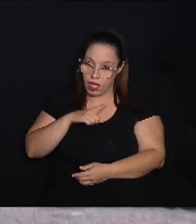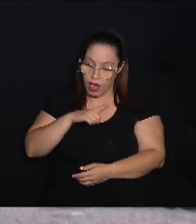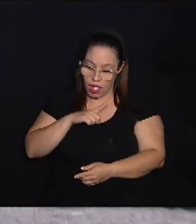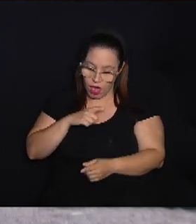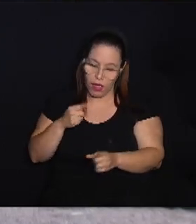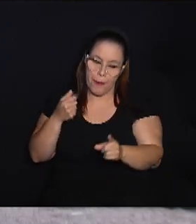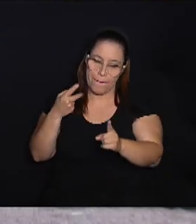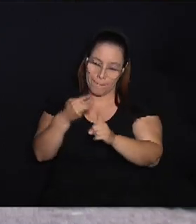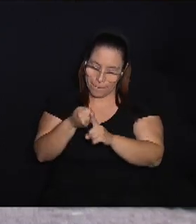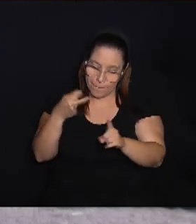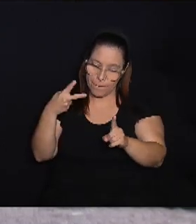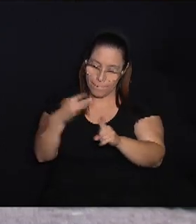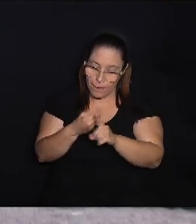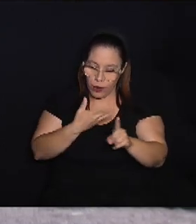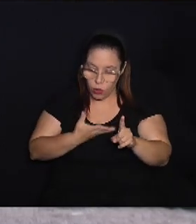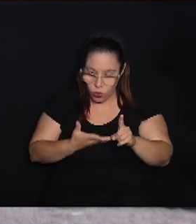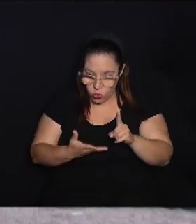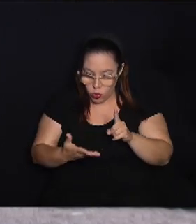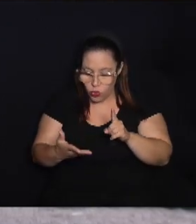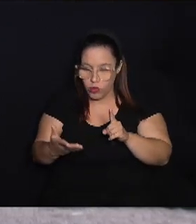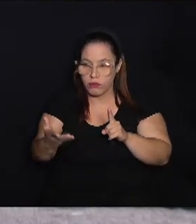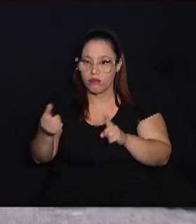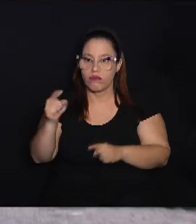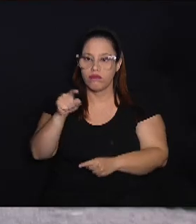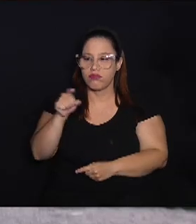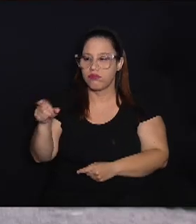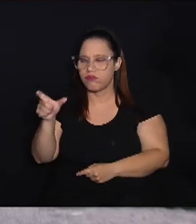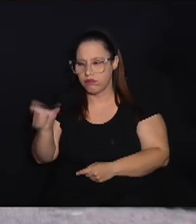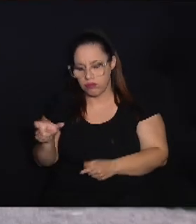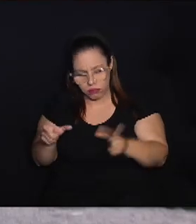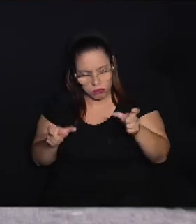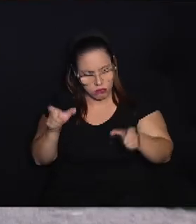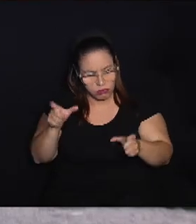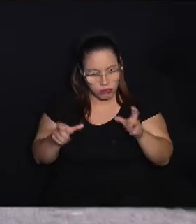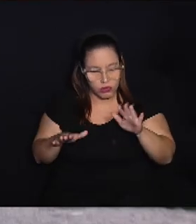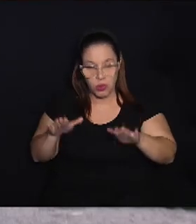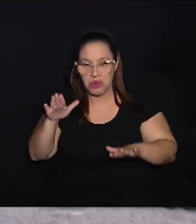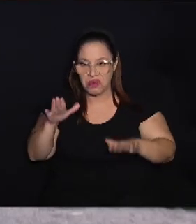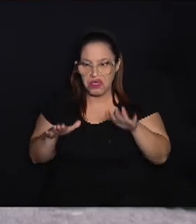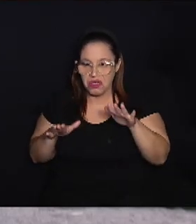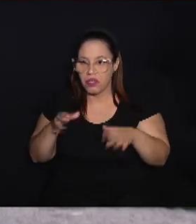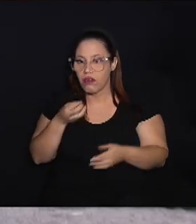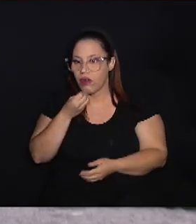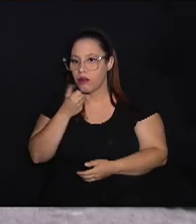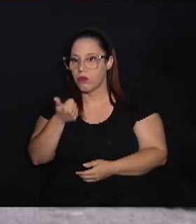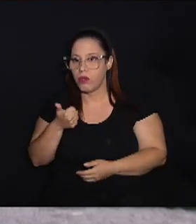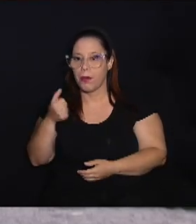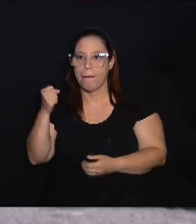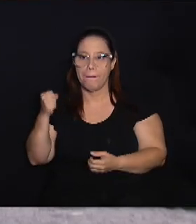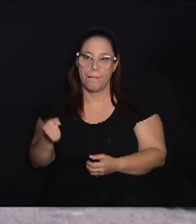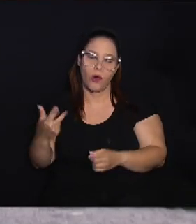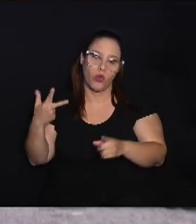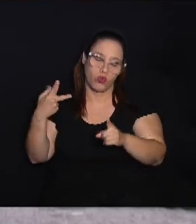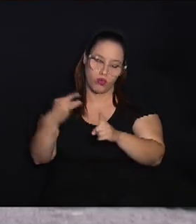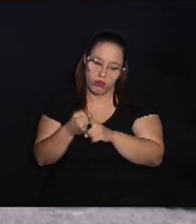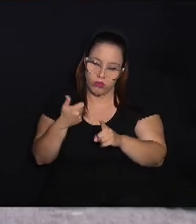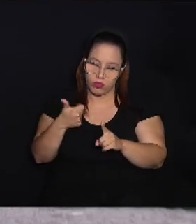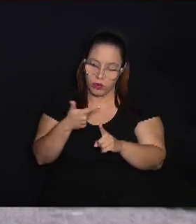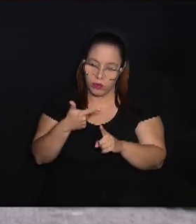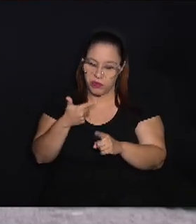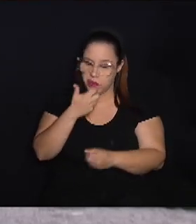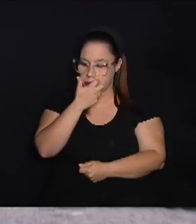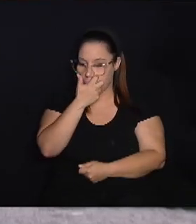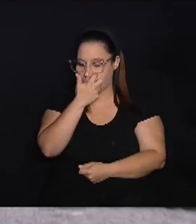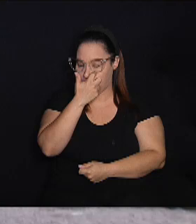continua sendo ofertada e para aquelas pessoas que estão no prazo aí, né, com um intervalo adequado, já podem receber a segunda dose. Essa nova remessa que vai